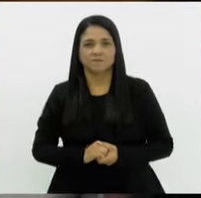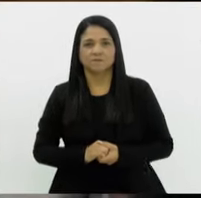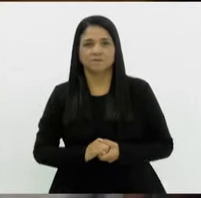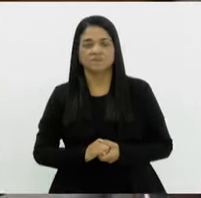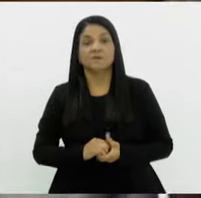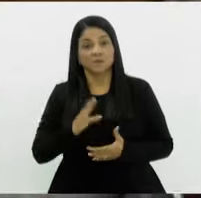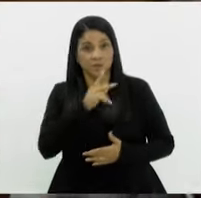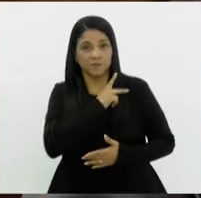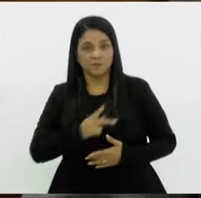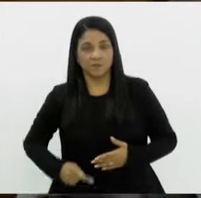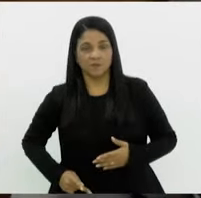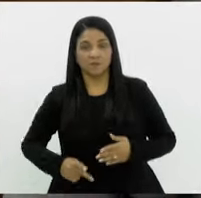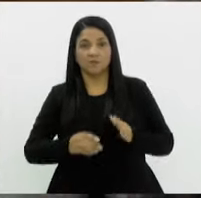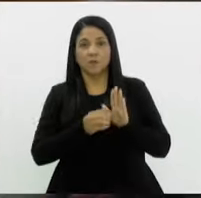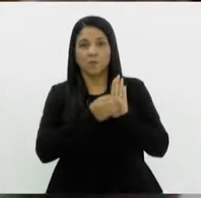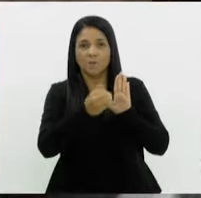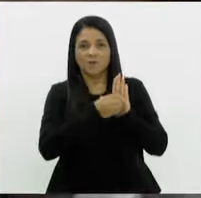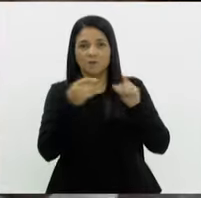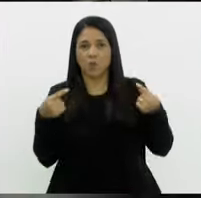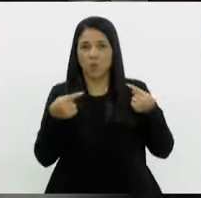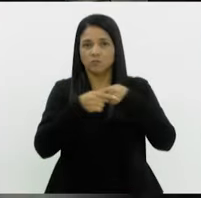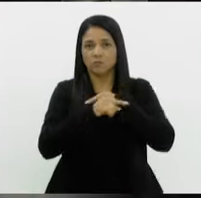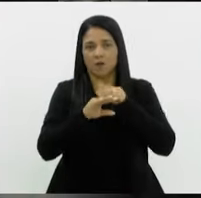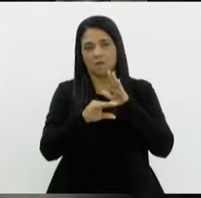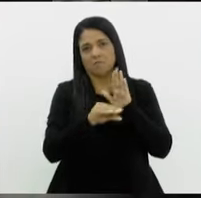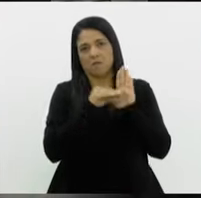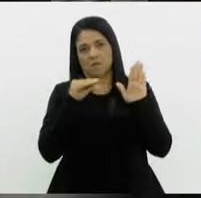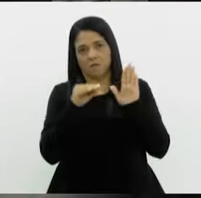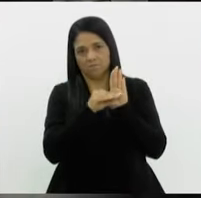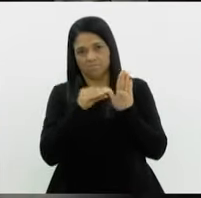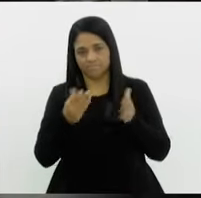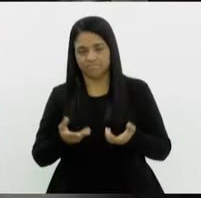Senhor presidente, o parecer é contrário às emendas.